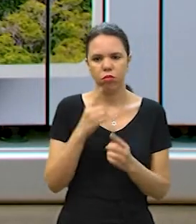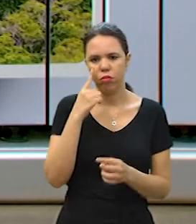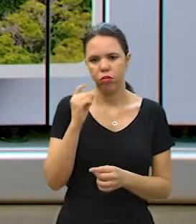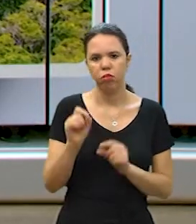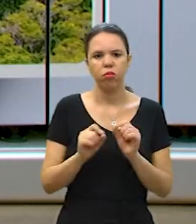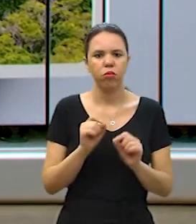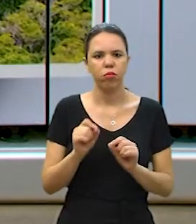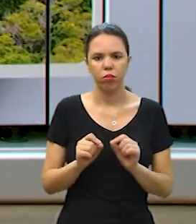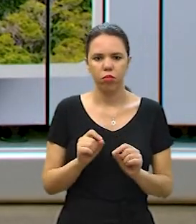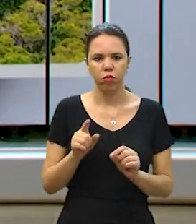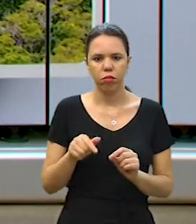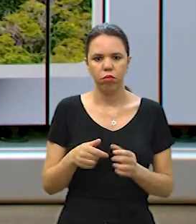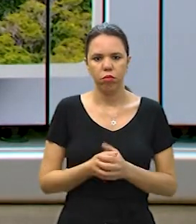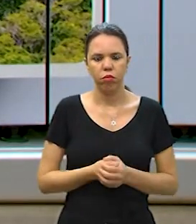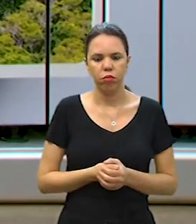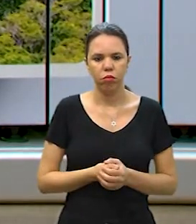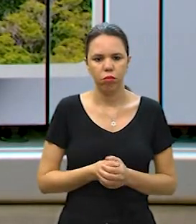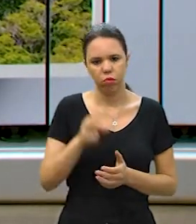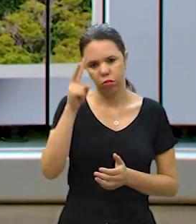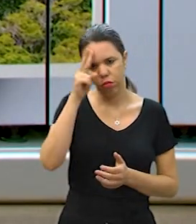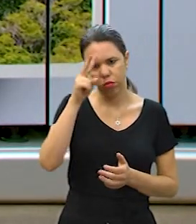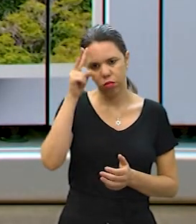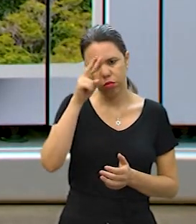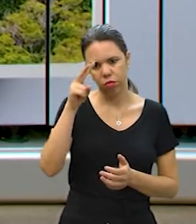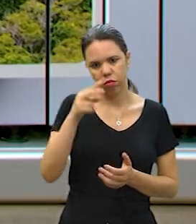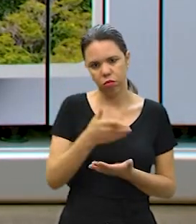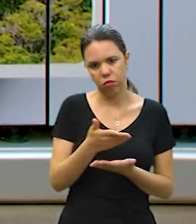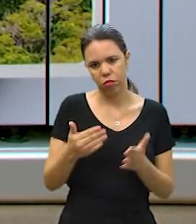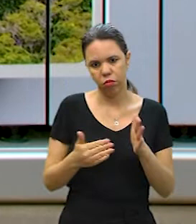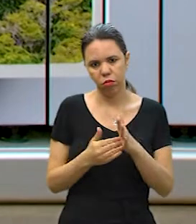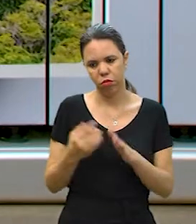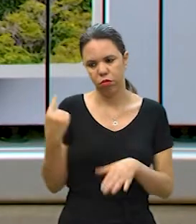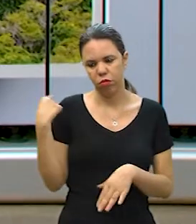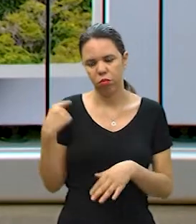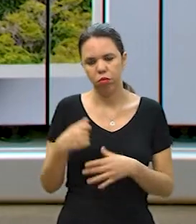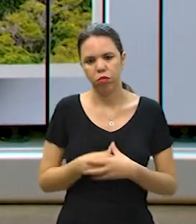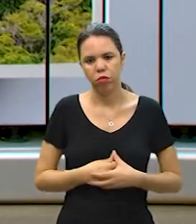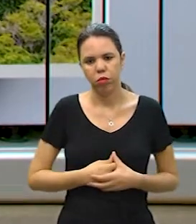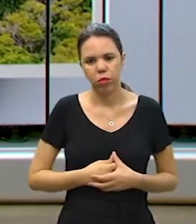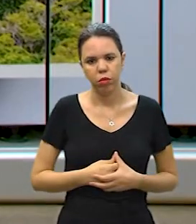de quem disso. E lembro a última